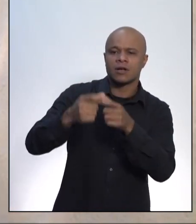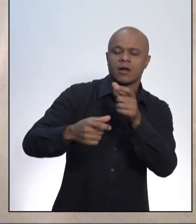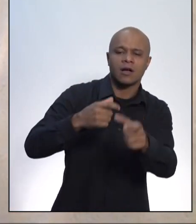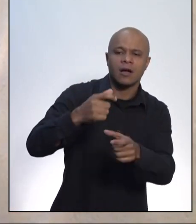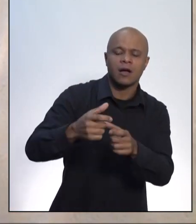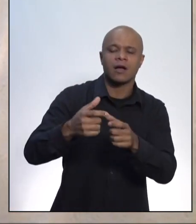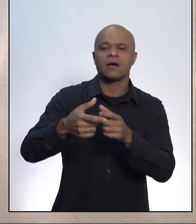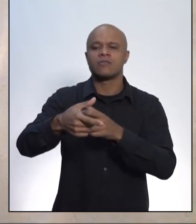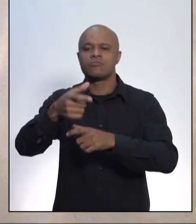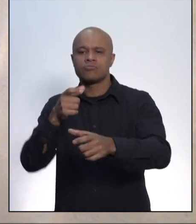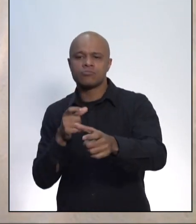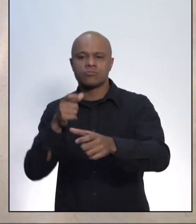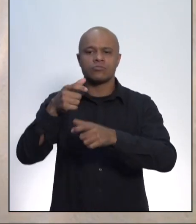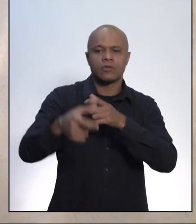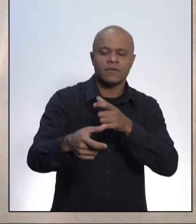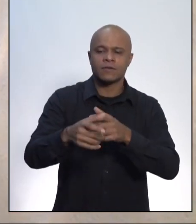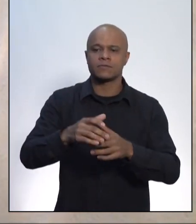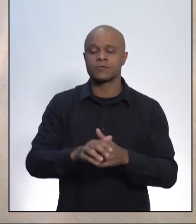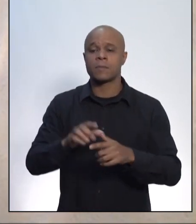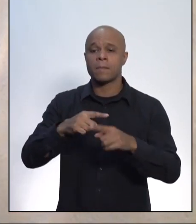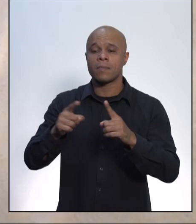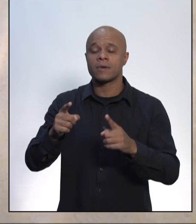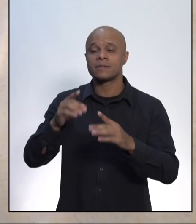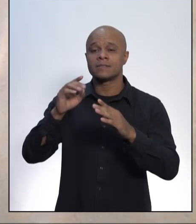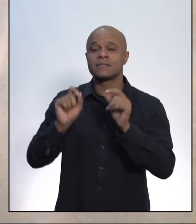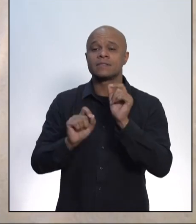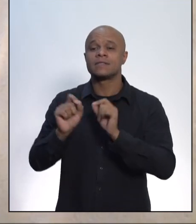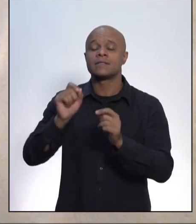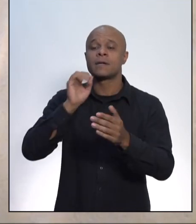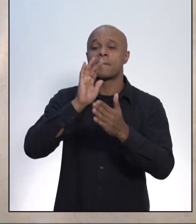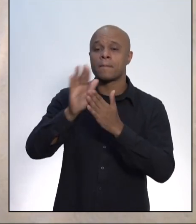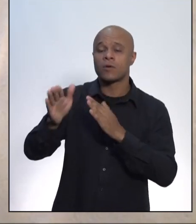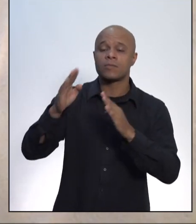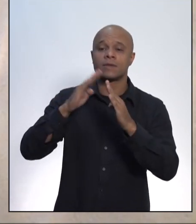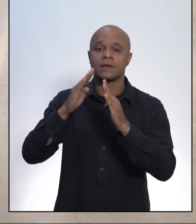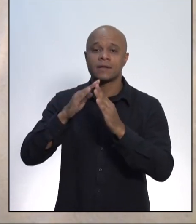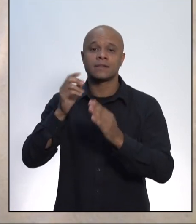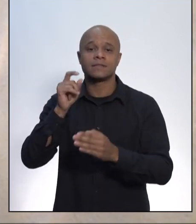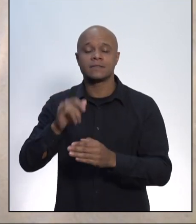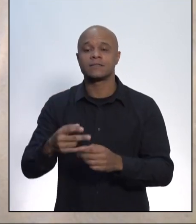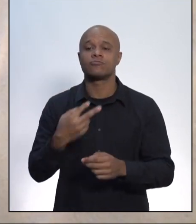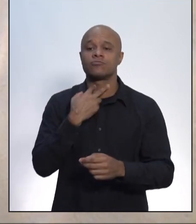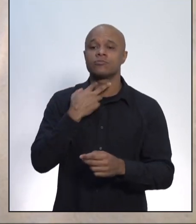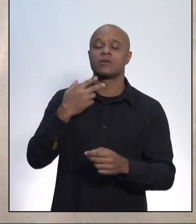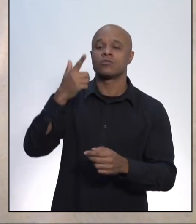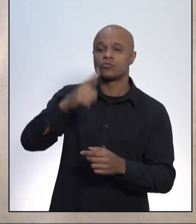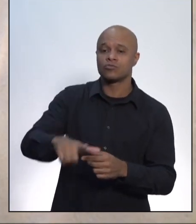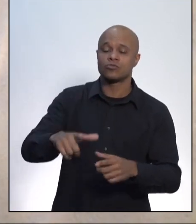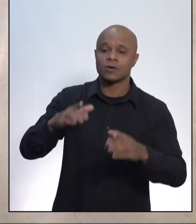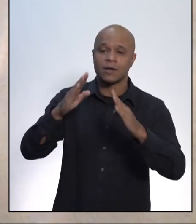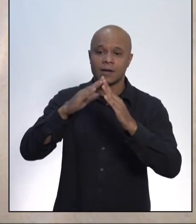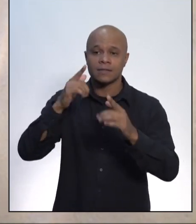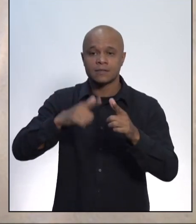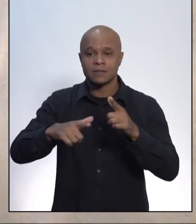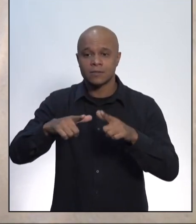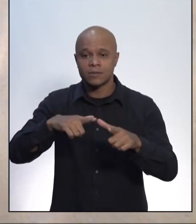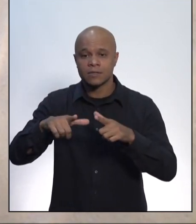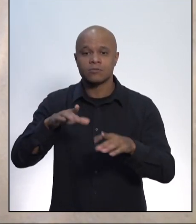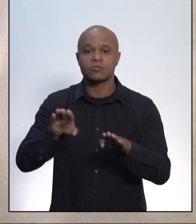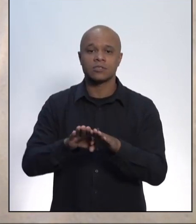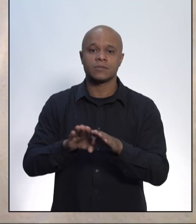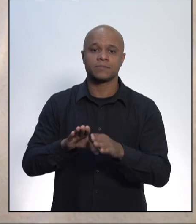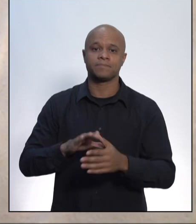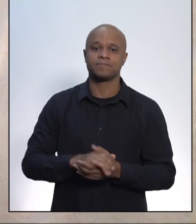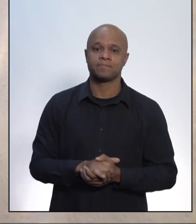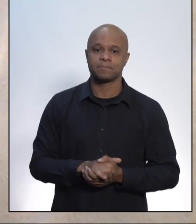Só vai sair de casa realmente quem precisa sair de casa, senão a gente continua trabalhando em casa. Mas eu acho que o principal é isso. Se o Bruno quiser complementar aí